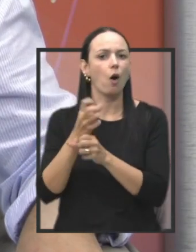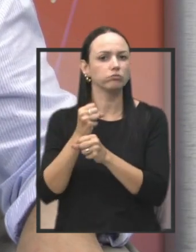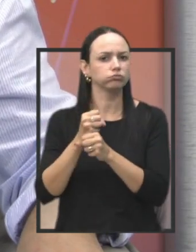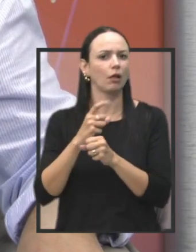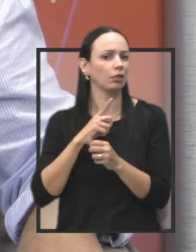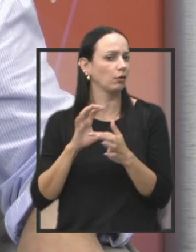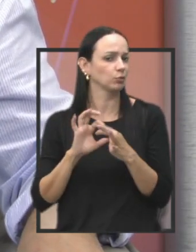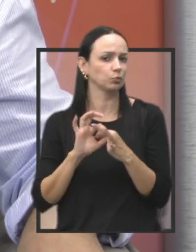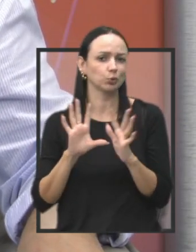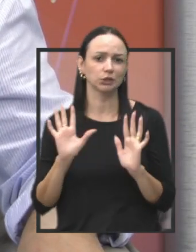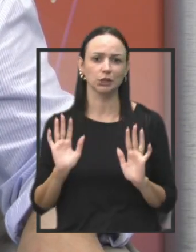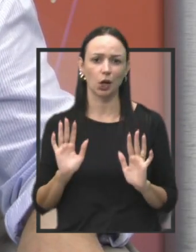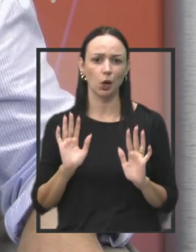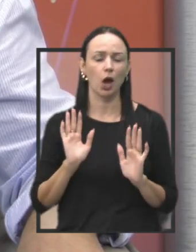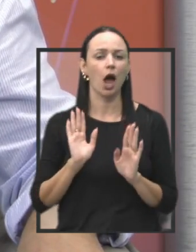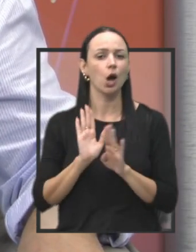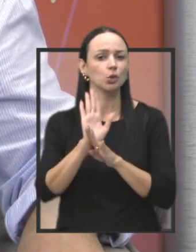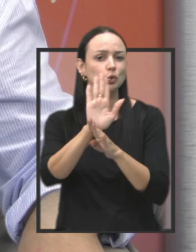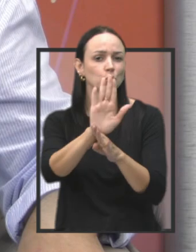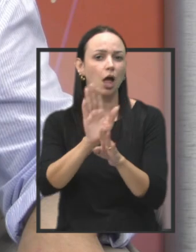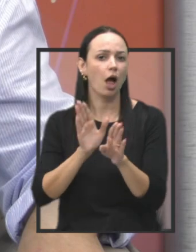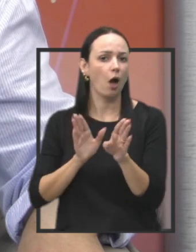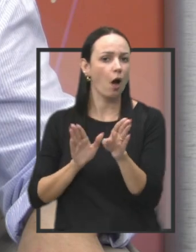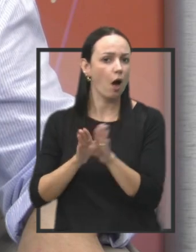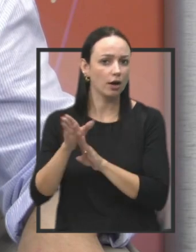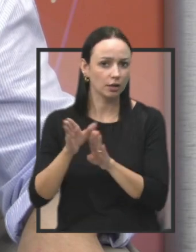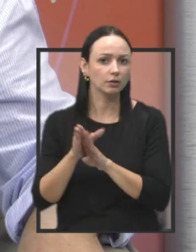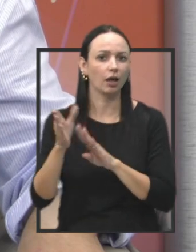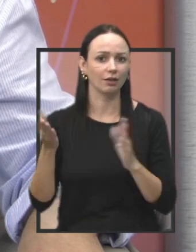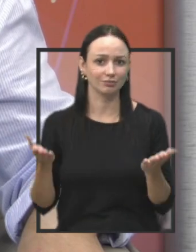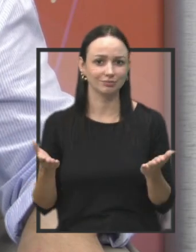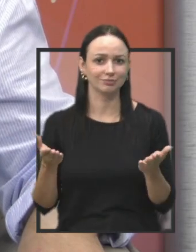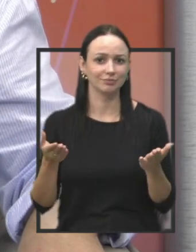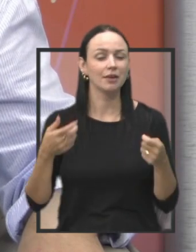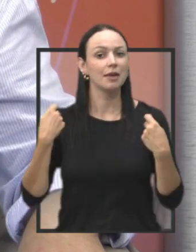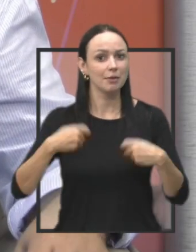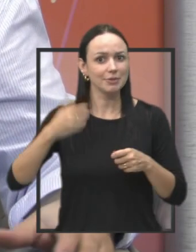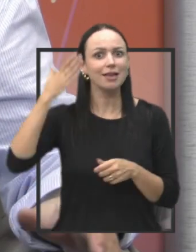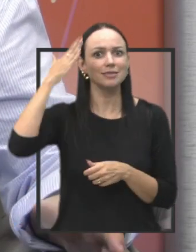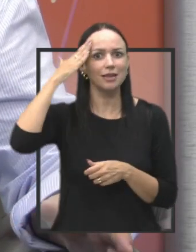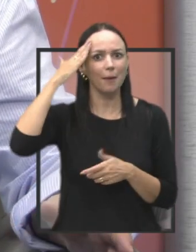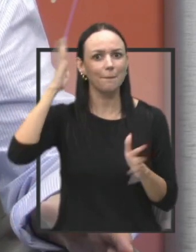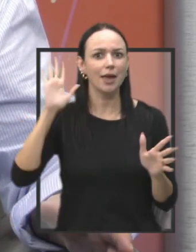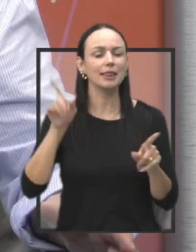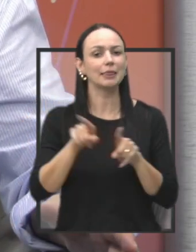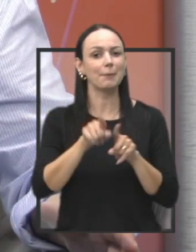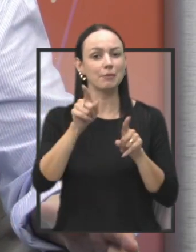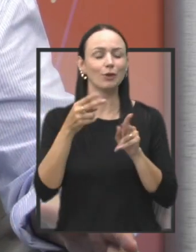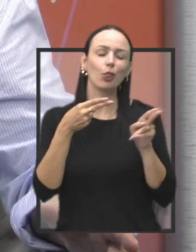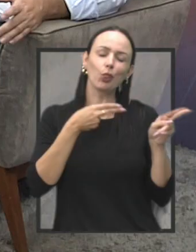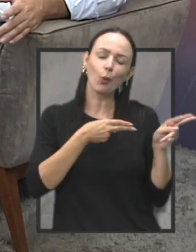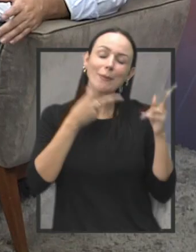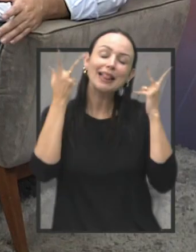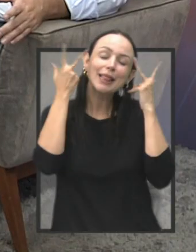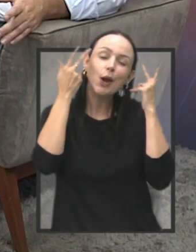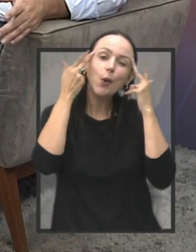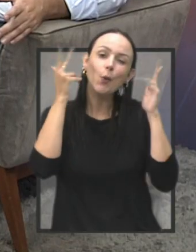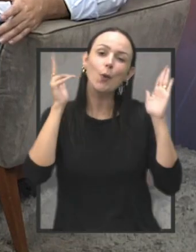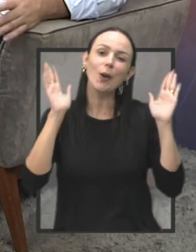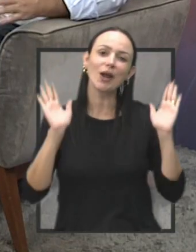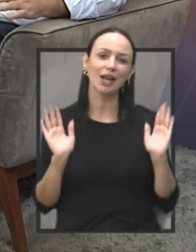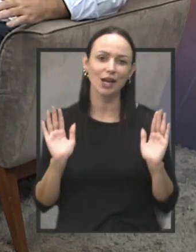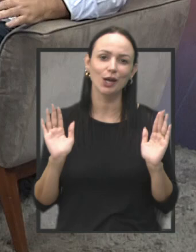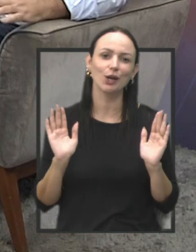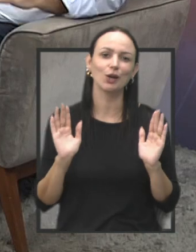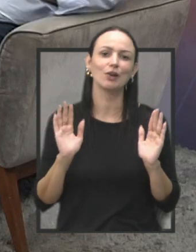disposição para poder orientar e não custa nada saber. Eu estou até para dormir tranquilo, não é? Exato. Até